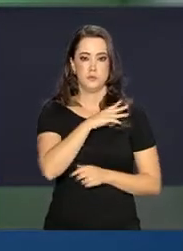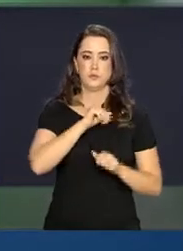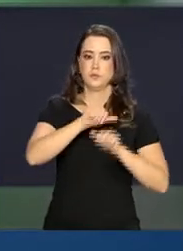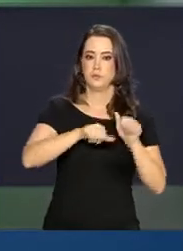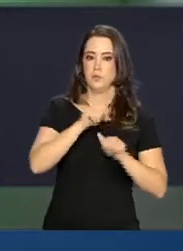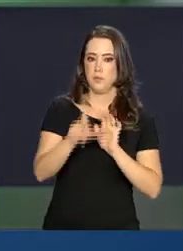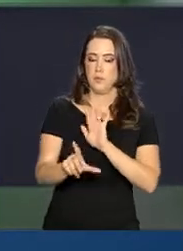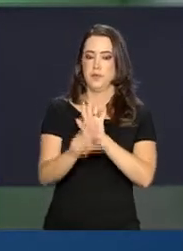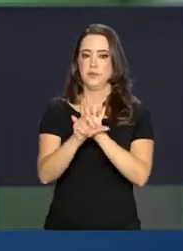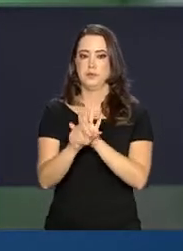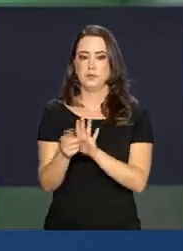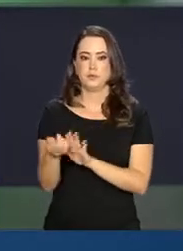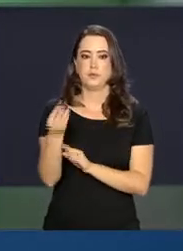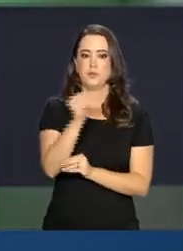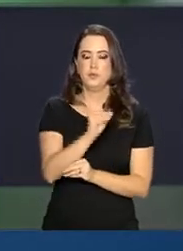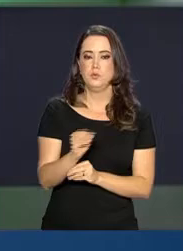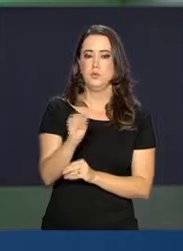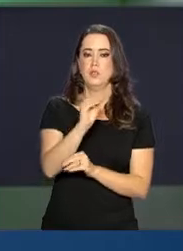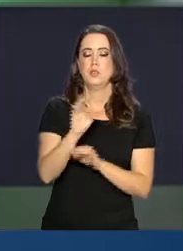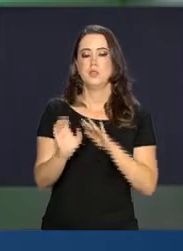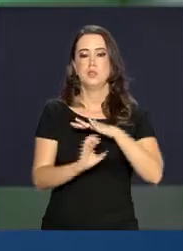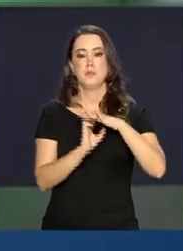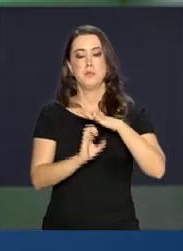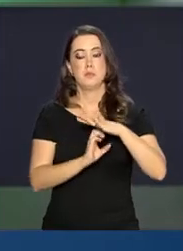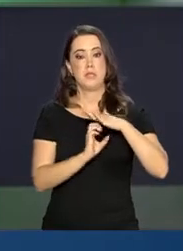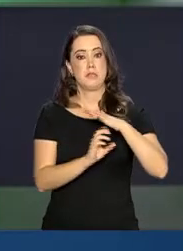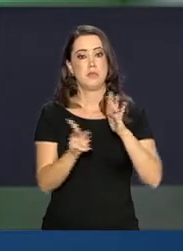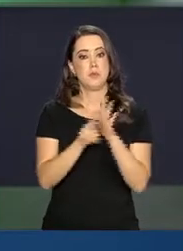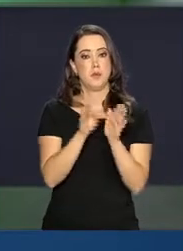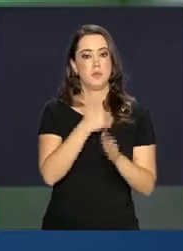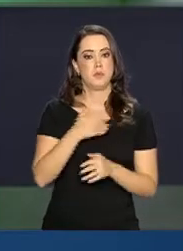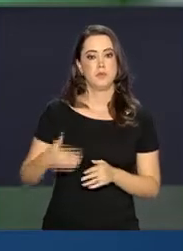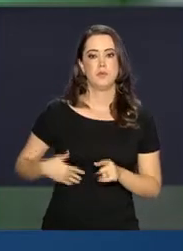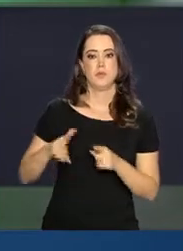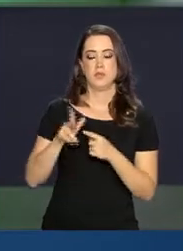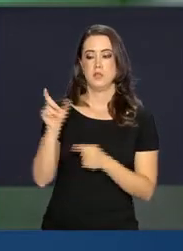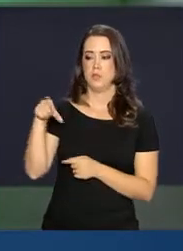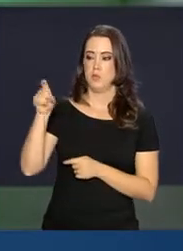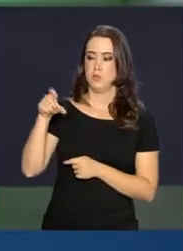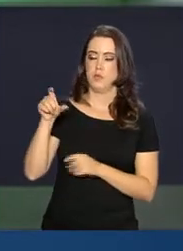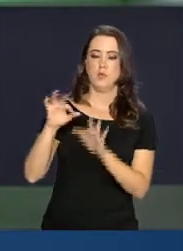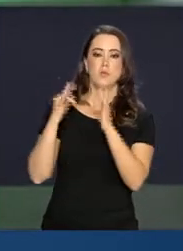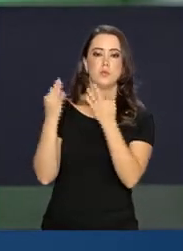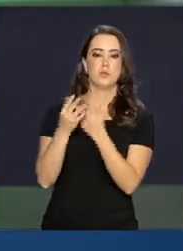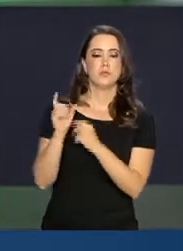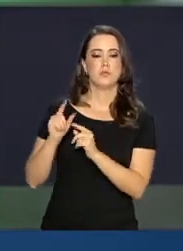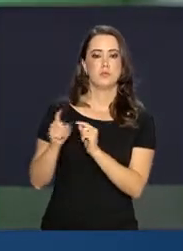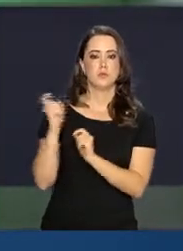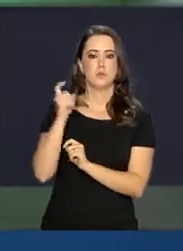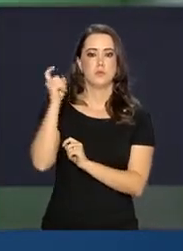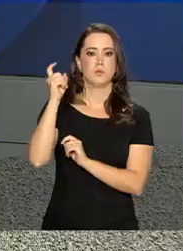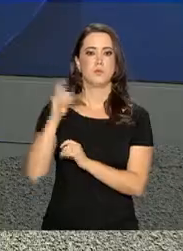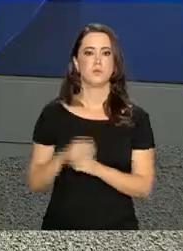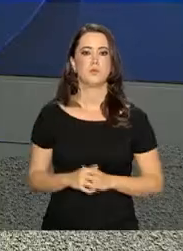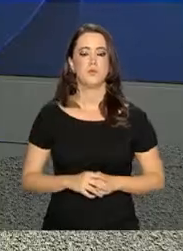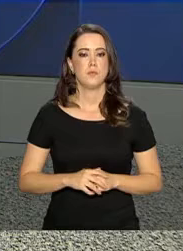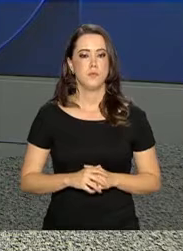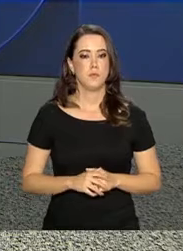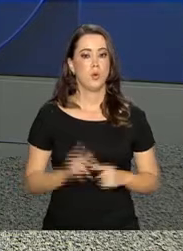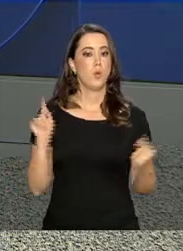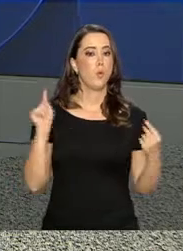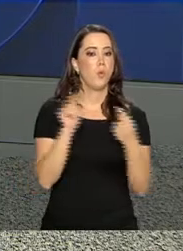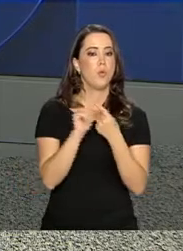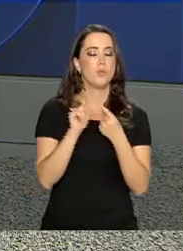a modernização trabalhista, a recuperação das estatais, além do reajuste do Bolsa Família. Com